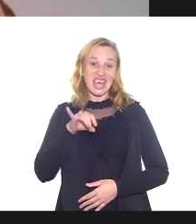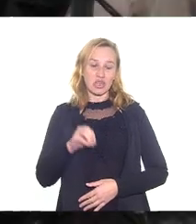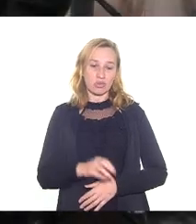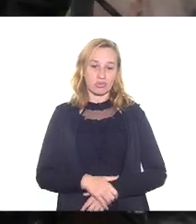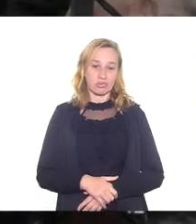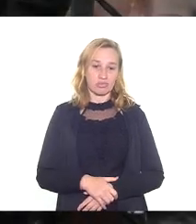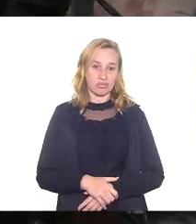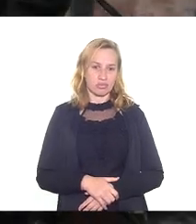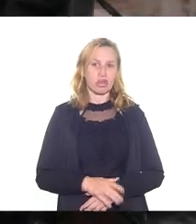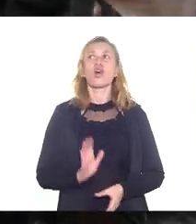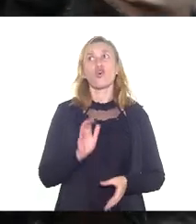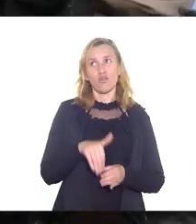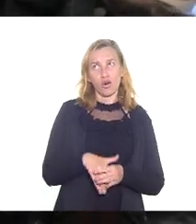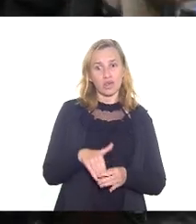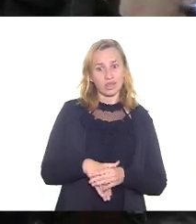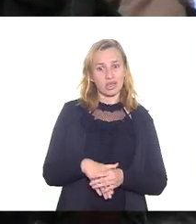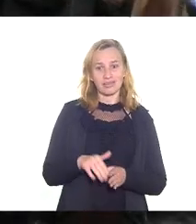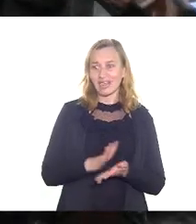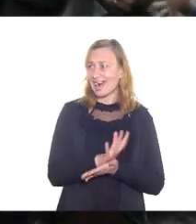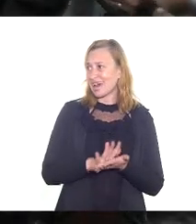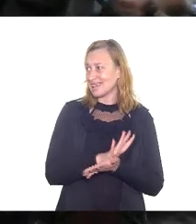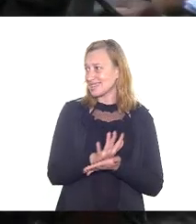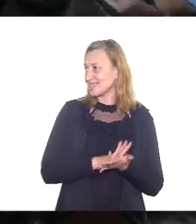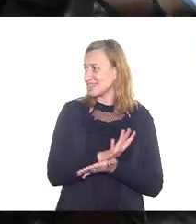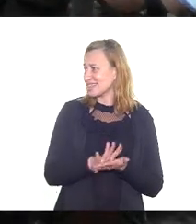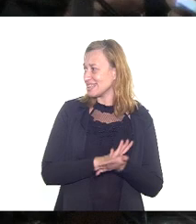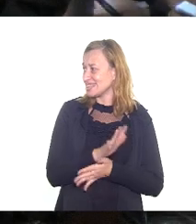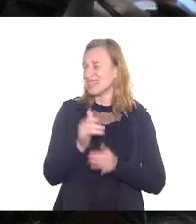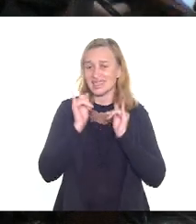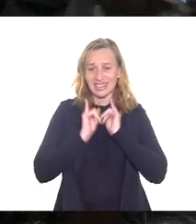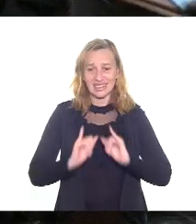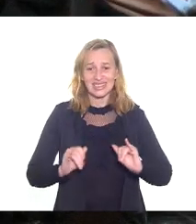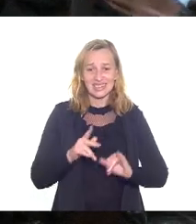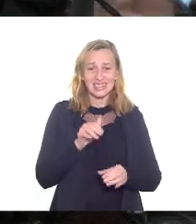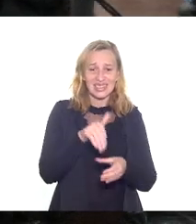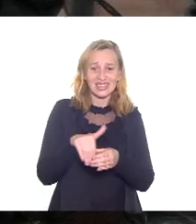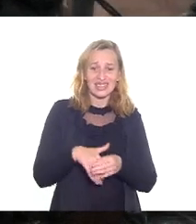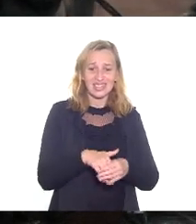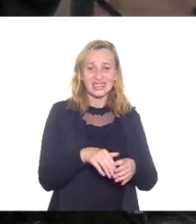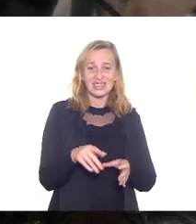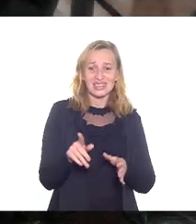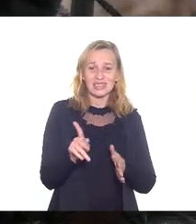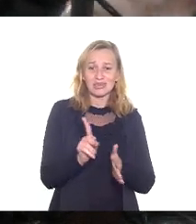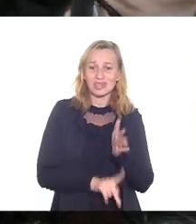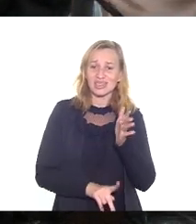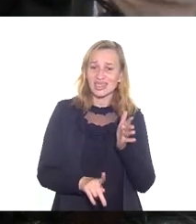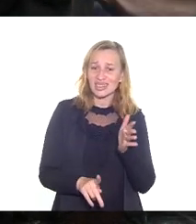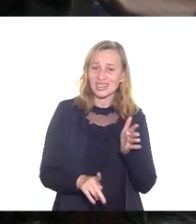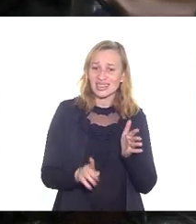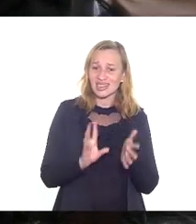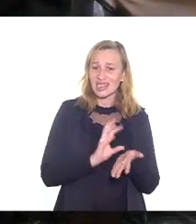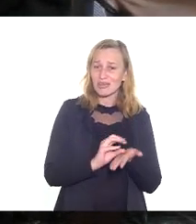Nós já estamos votando mais nada. Tinha umas declarações de voto em relação ao primeiro projeto, a pauta.